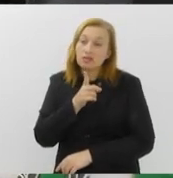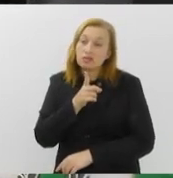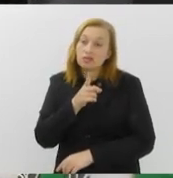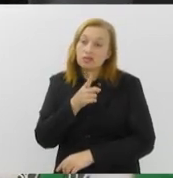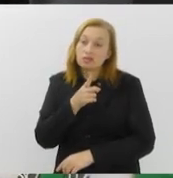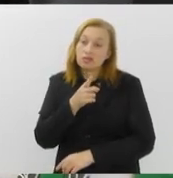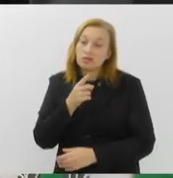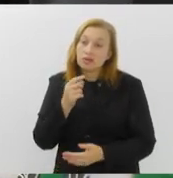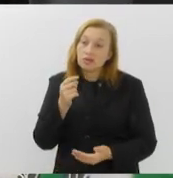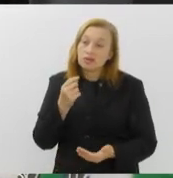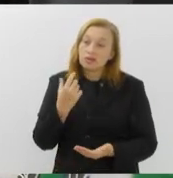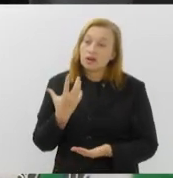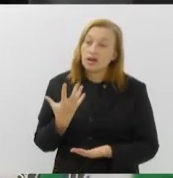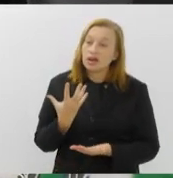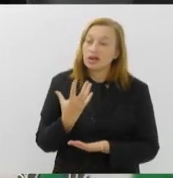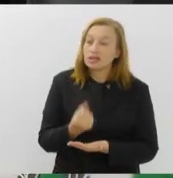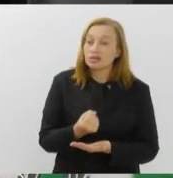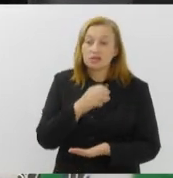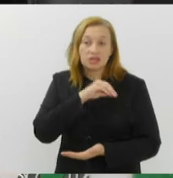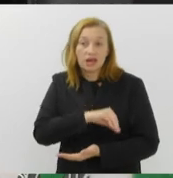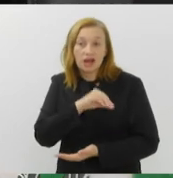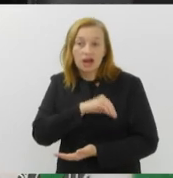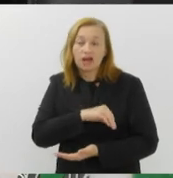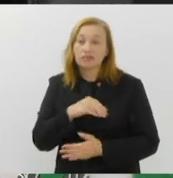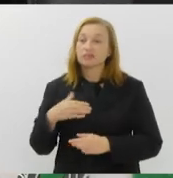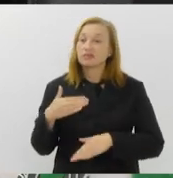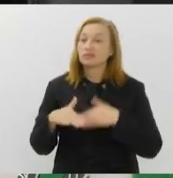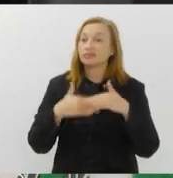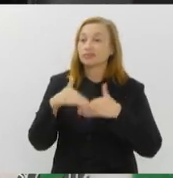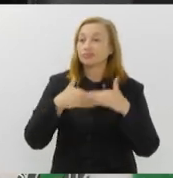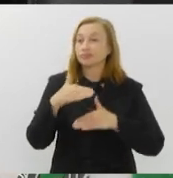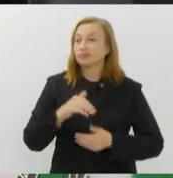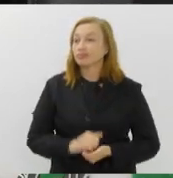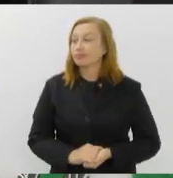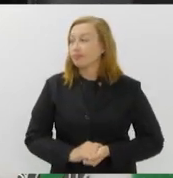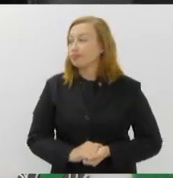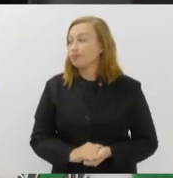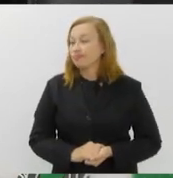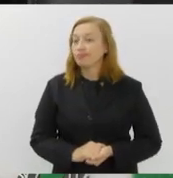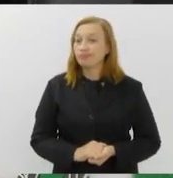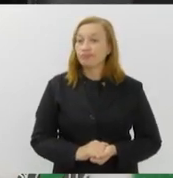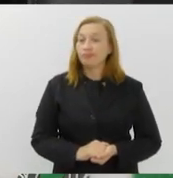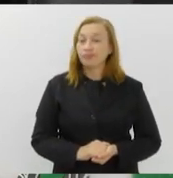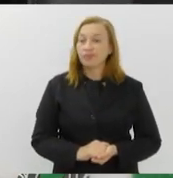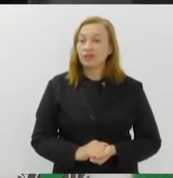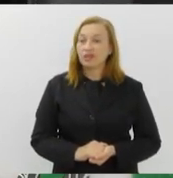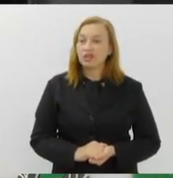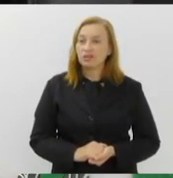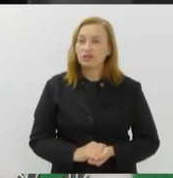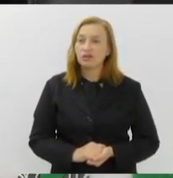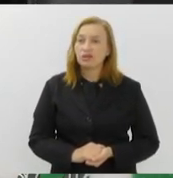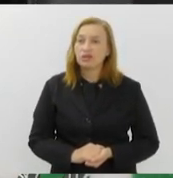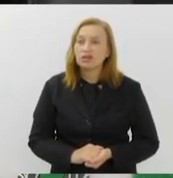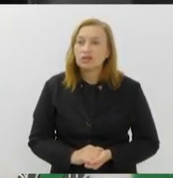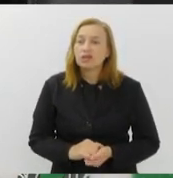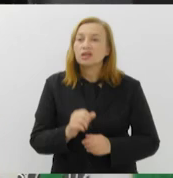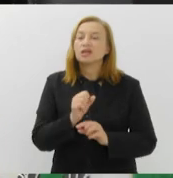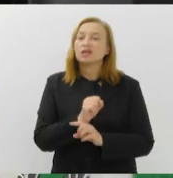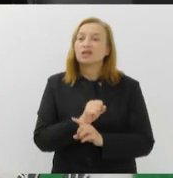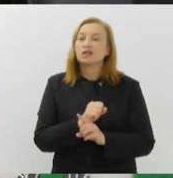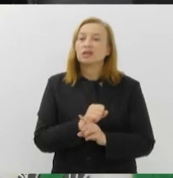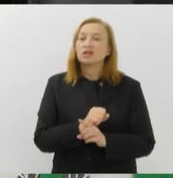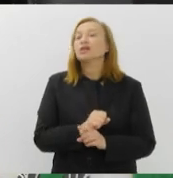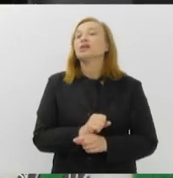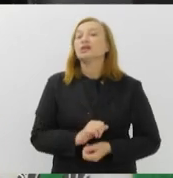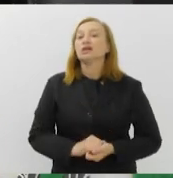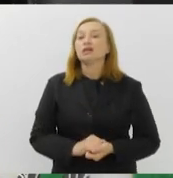não vistas nesse processo. Então, nesse contexto de insuficiências de políticas públicas, as mulheres são as